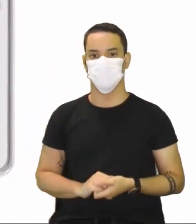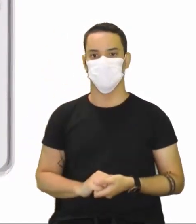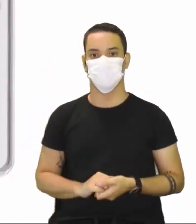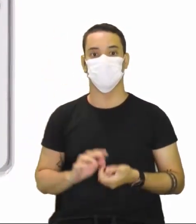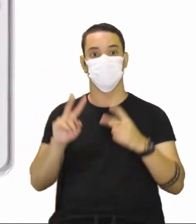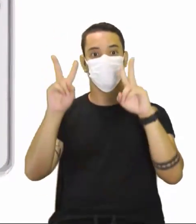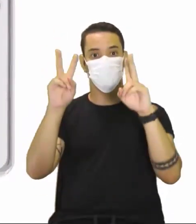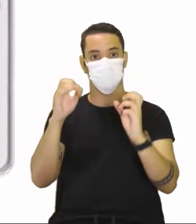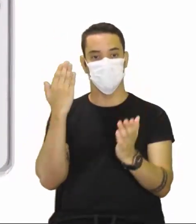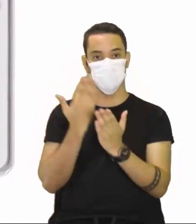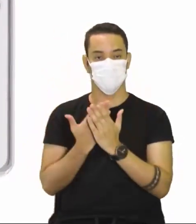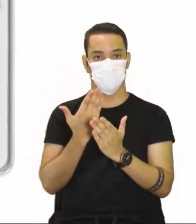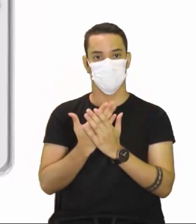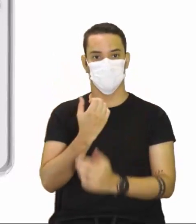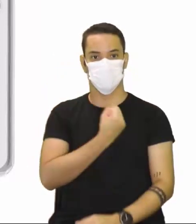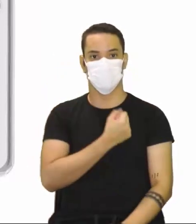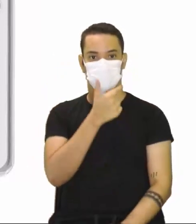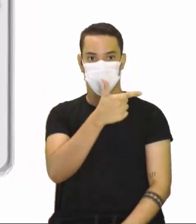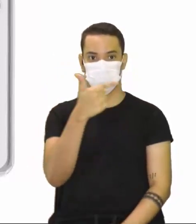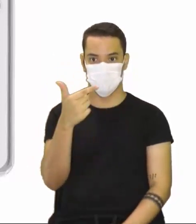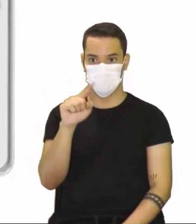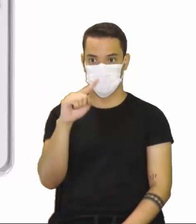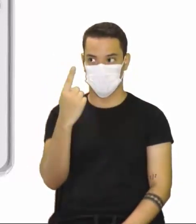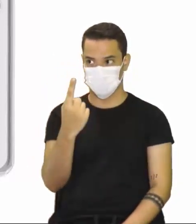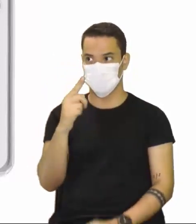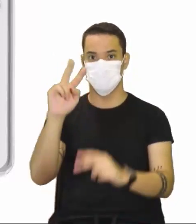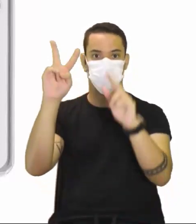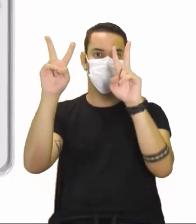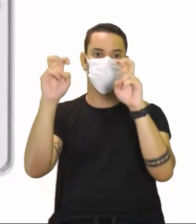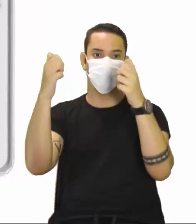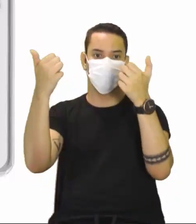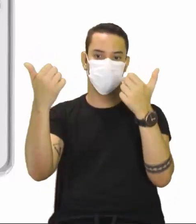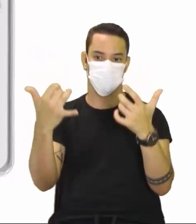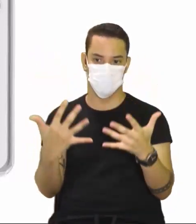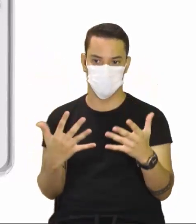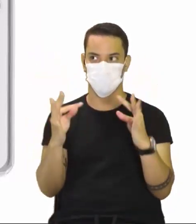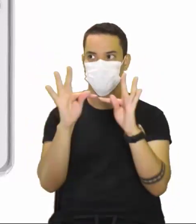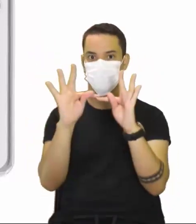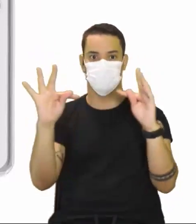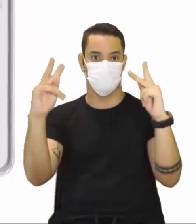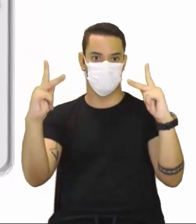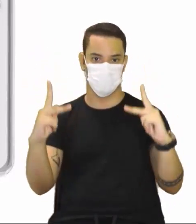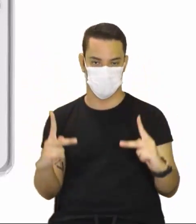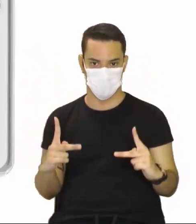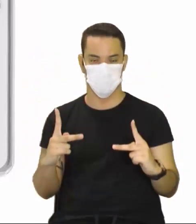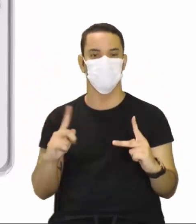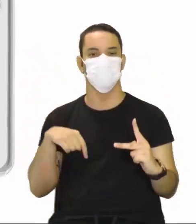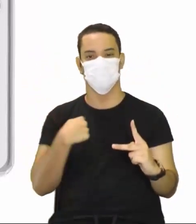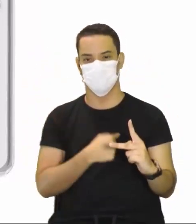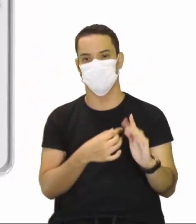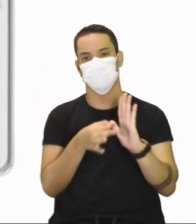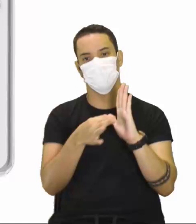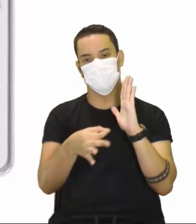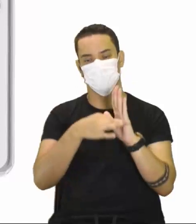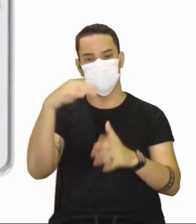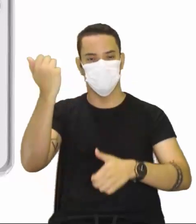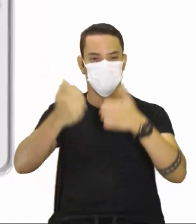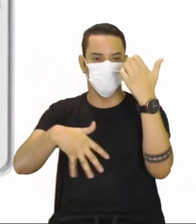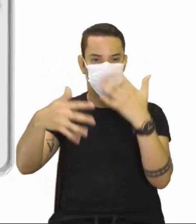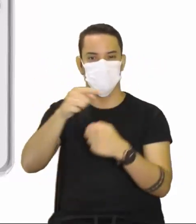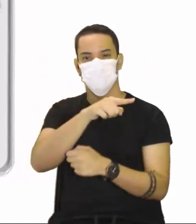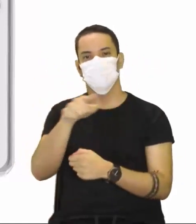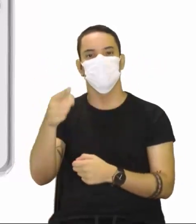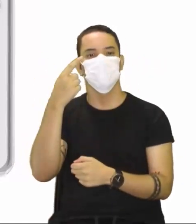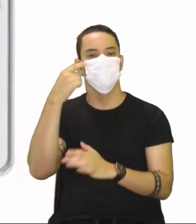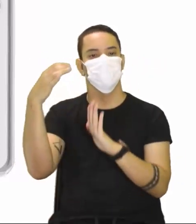Com relação à aula 22.1, nós temos que a tabela periódica foi comentada, foi vista, né? Vocês